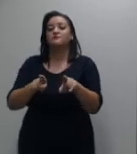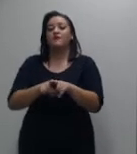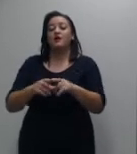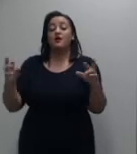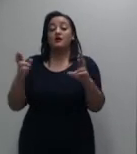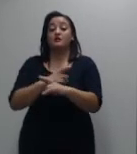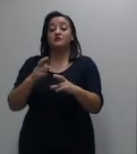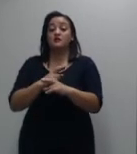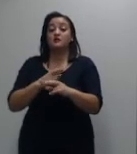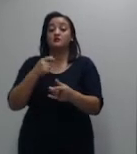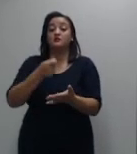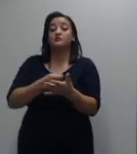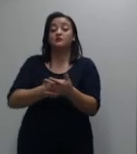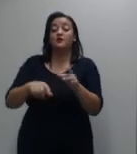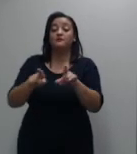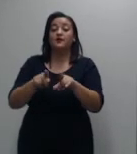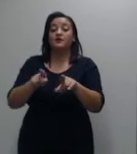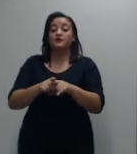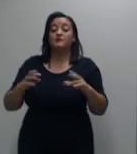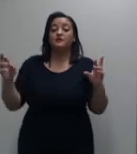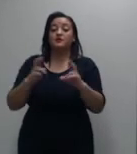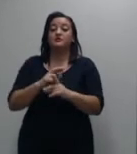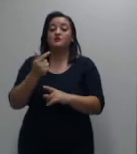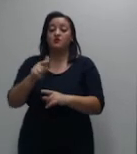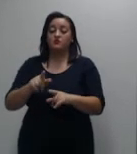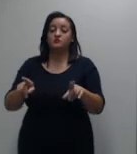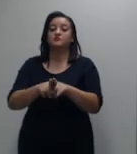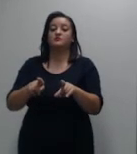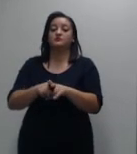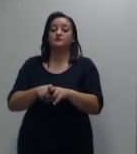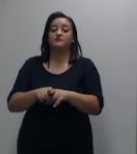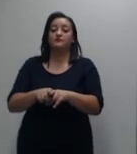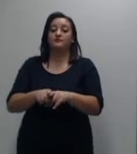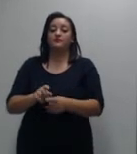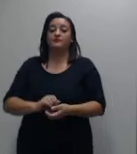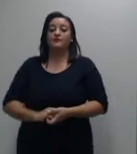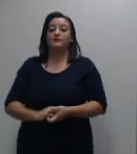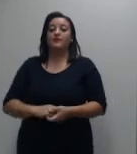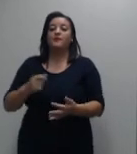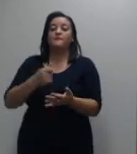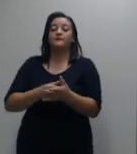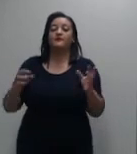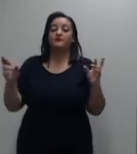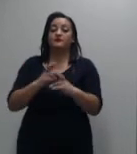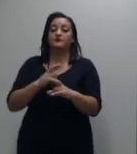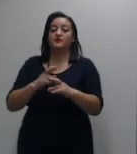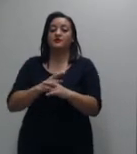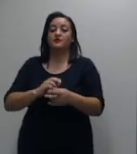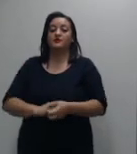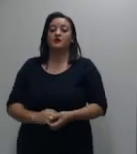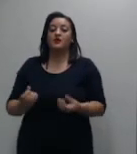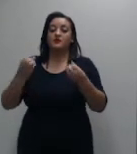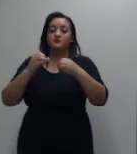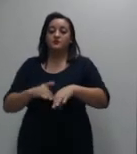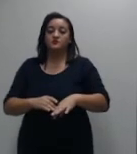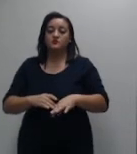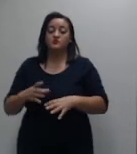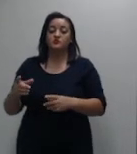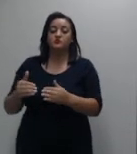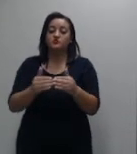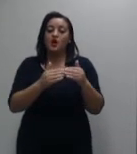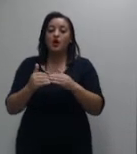referente as buchas seja com relação às de baixo ou seja o pensação relativa apenas dedans conforme